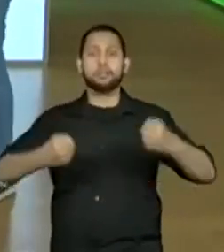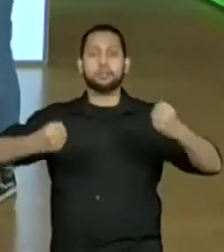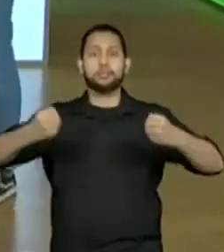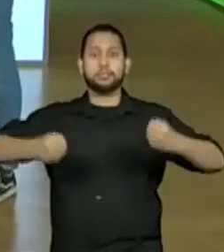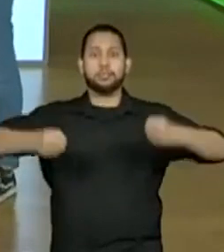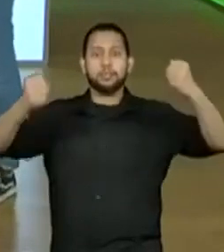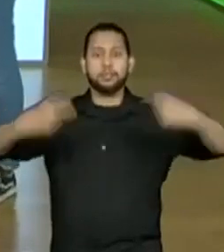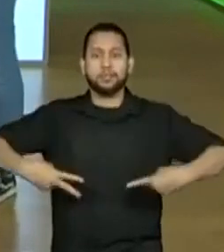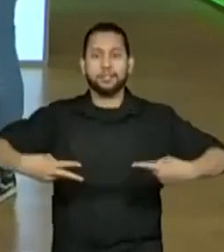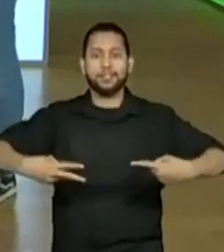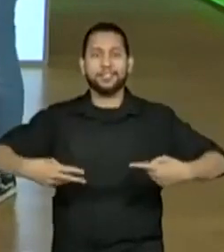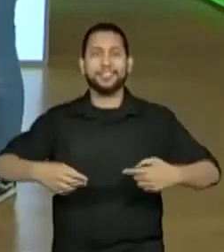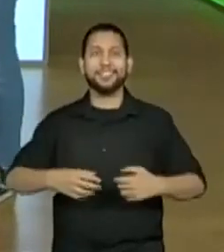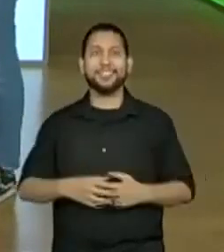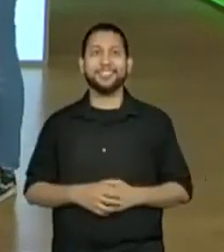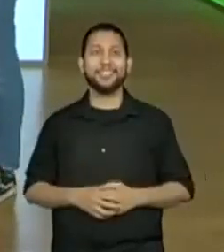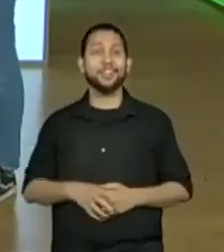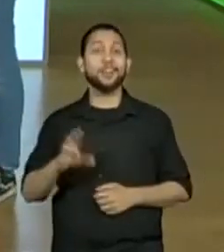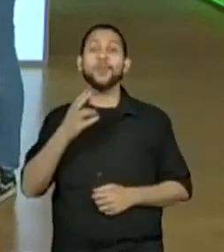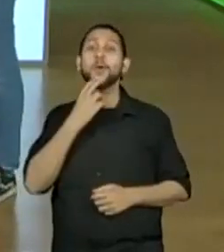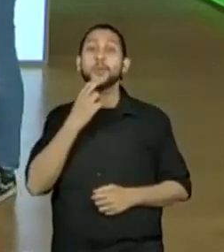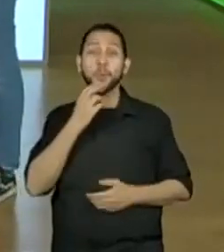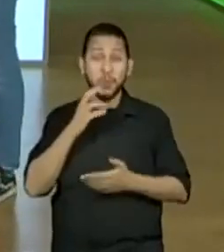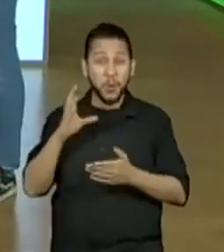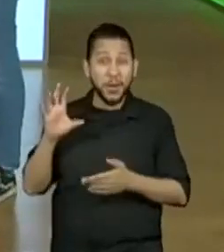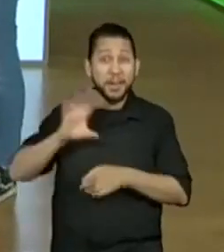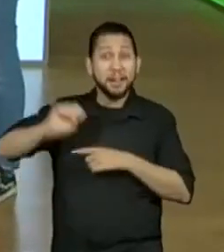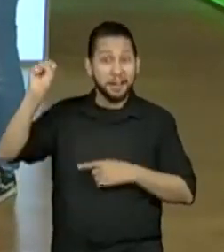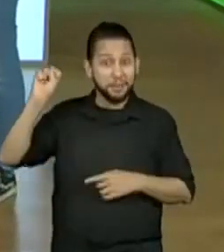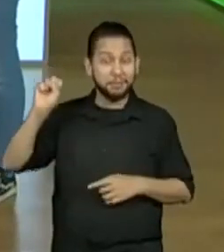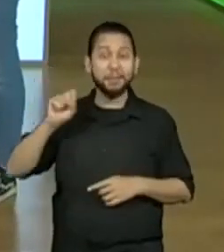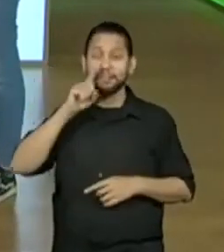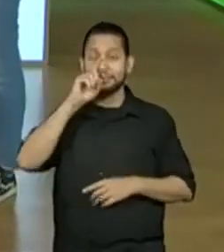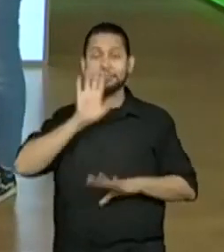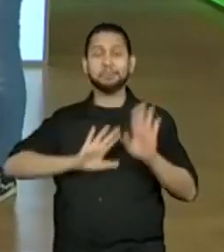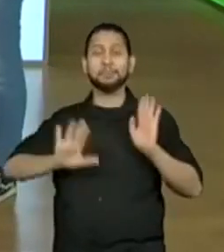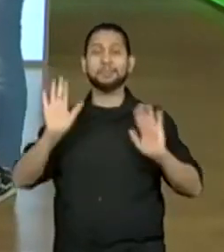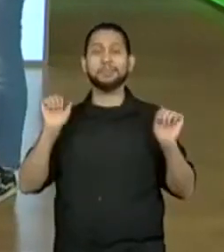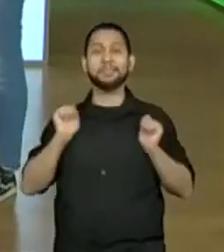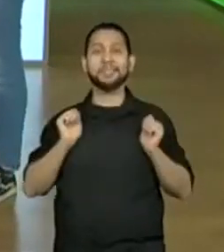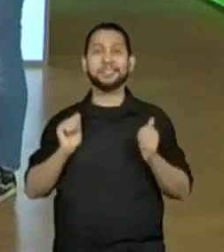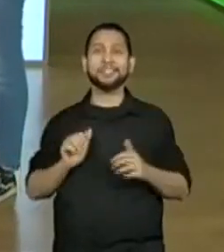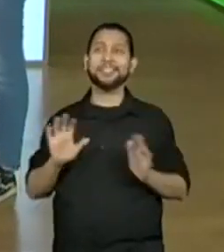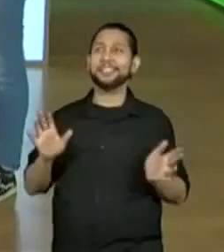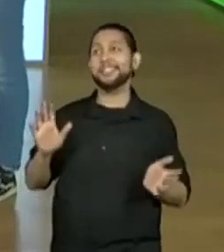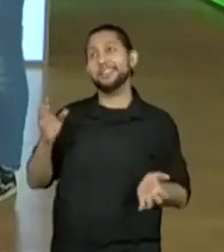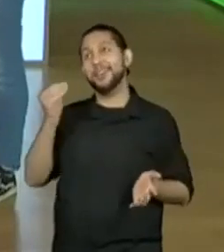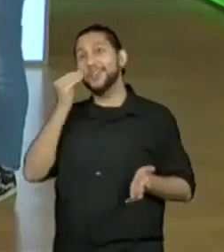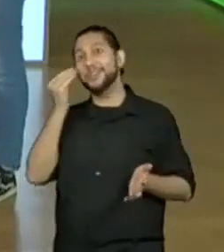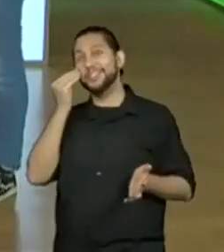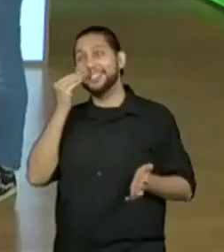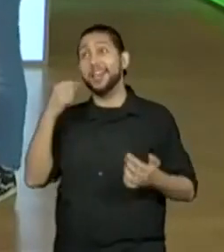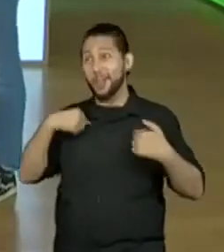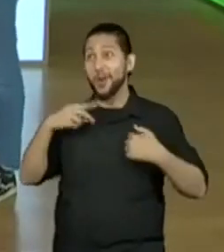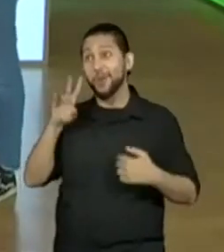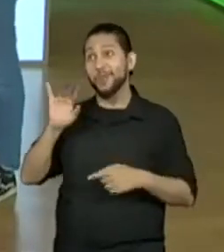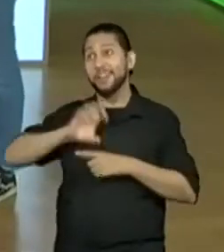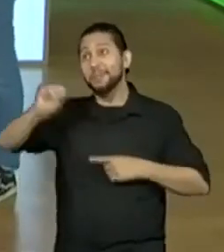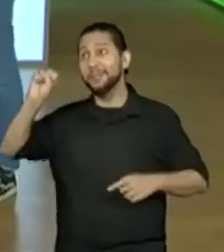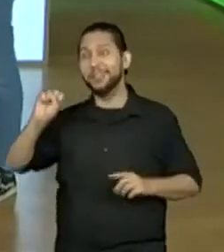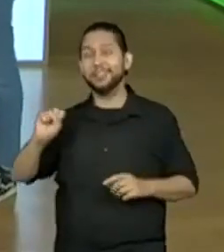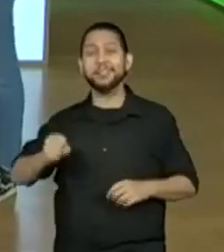Então tá. Não vou deixar você começar, não, porque depois você ganha e não vou deixar. Bom, gente, eu só vou colocar por forma, mas eu vou ganhar. Eu quero o